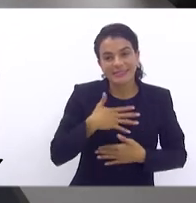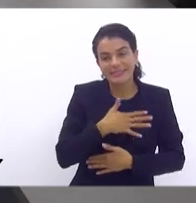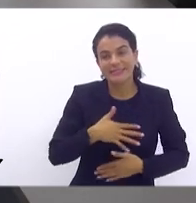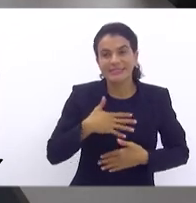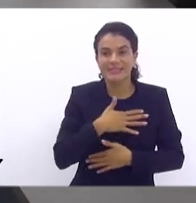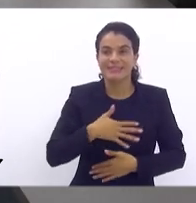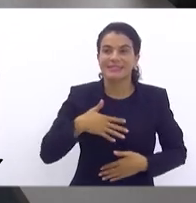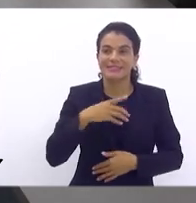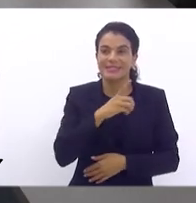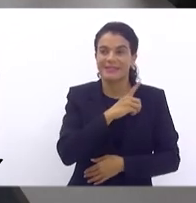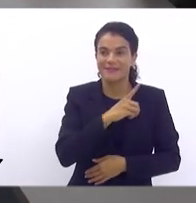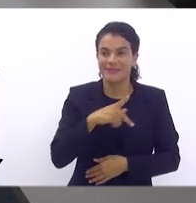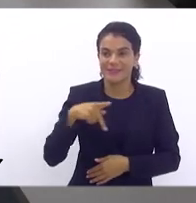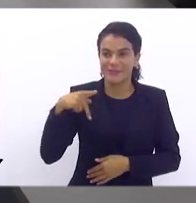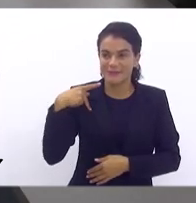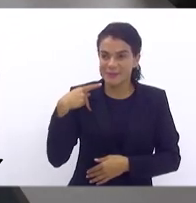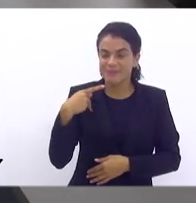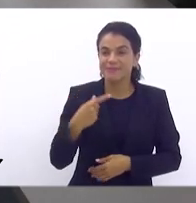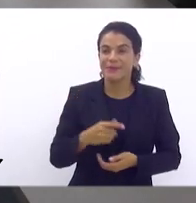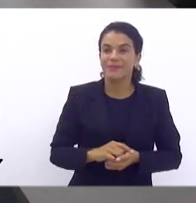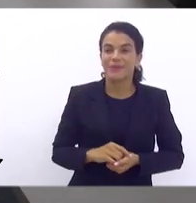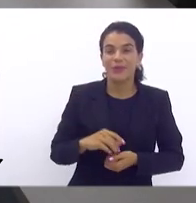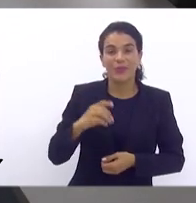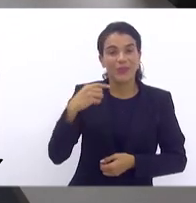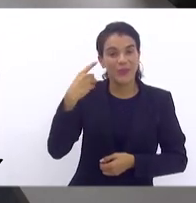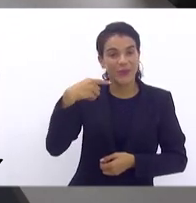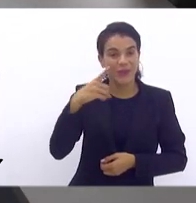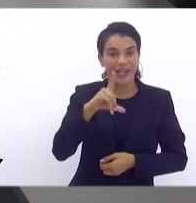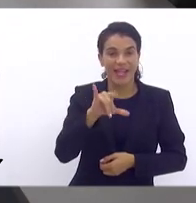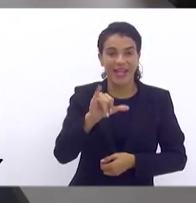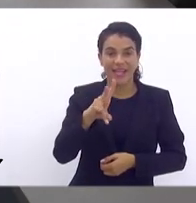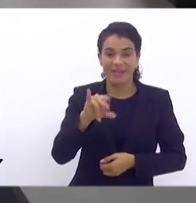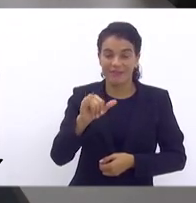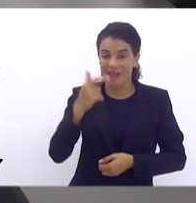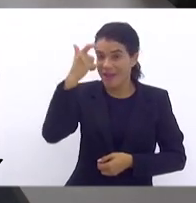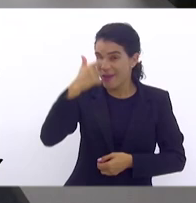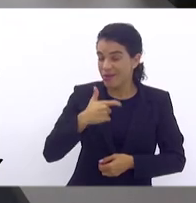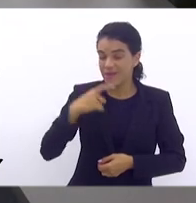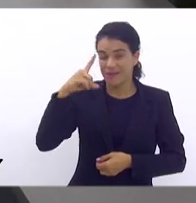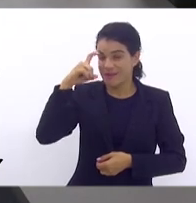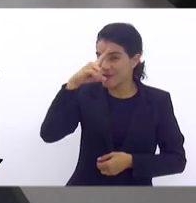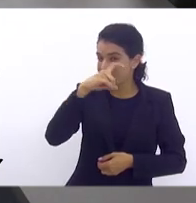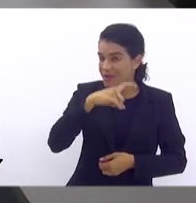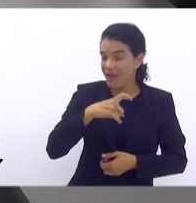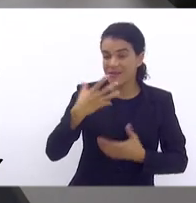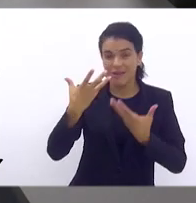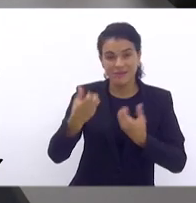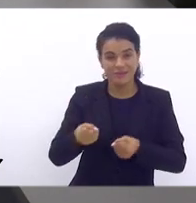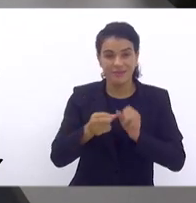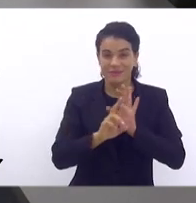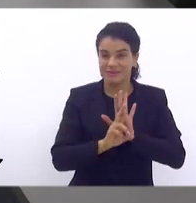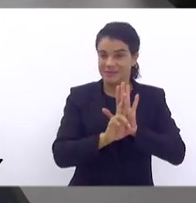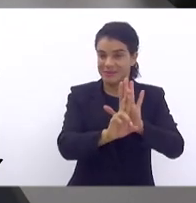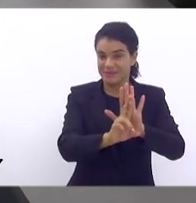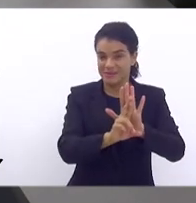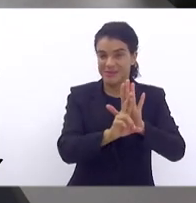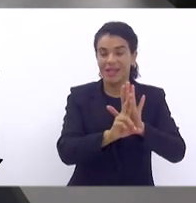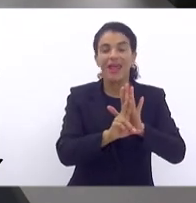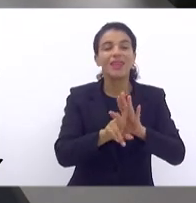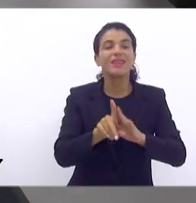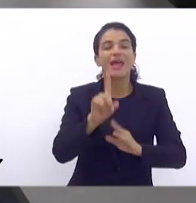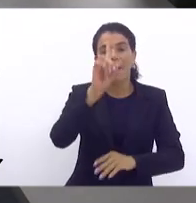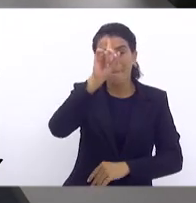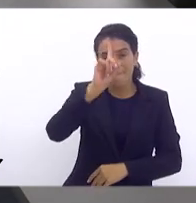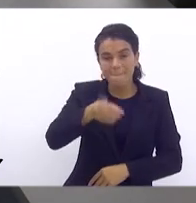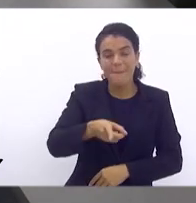defensora pública acabei de falar para Dra Lívia que eu tive muita dificuldade de aceitar a representação da medida protetiva